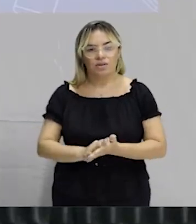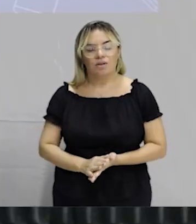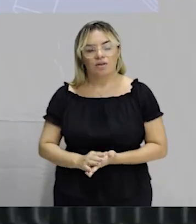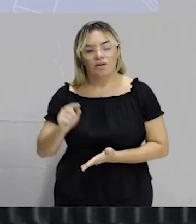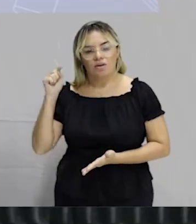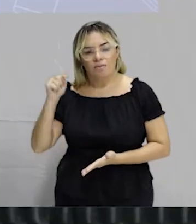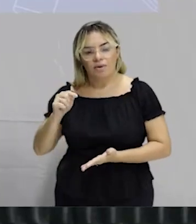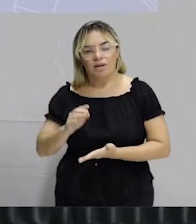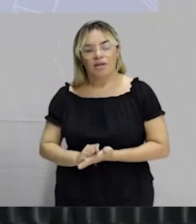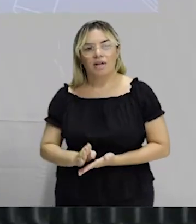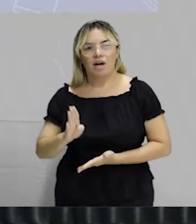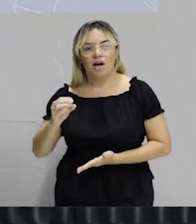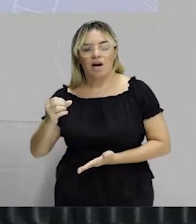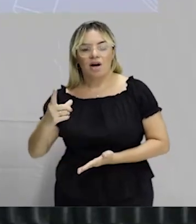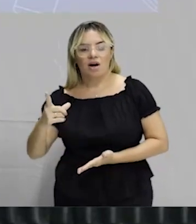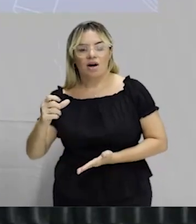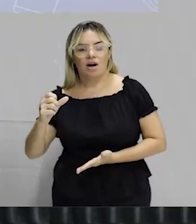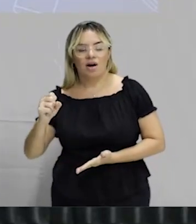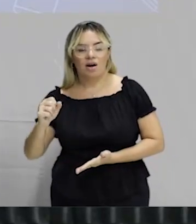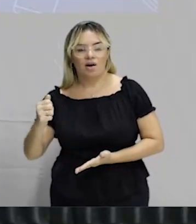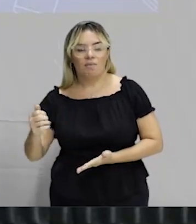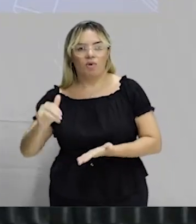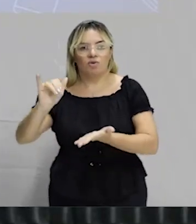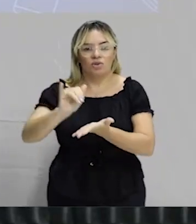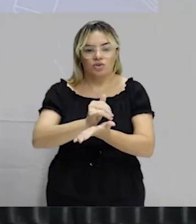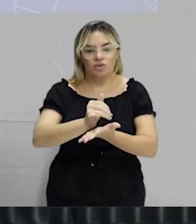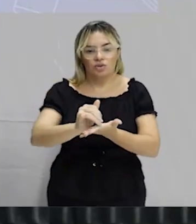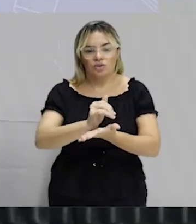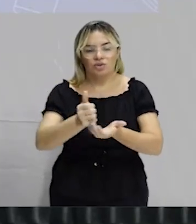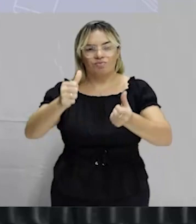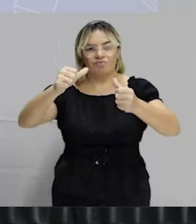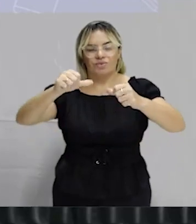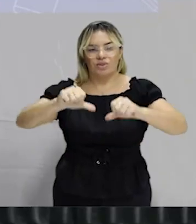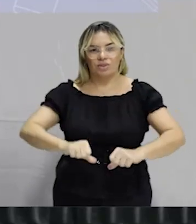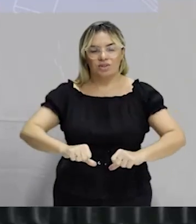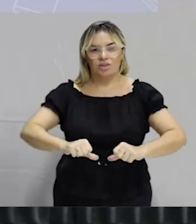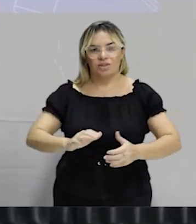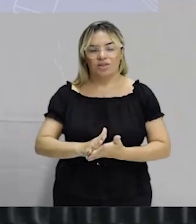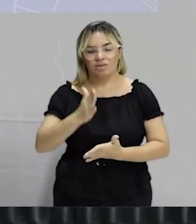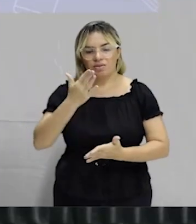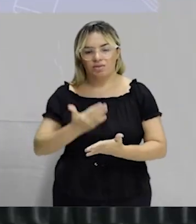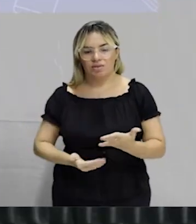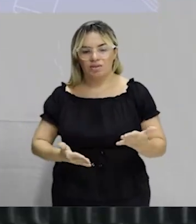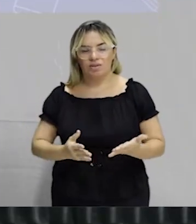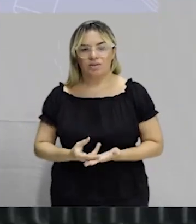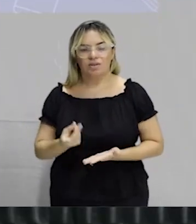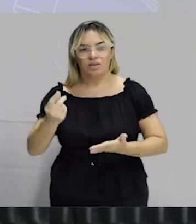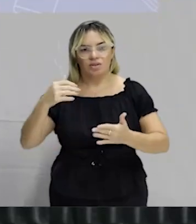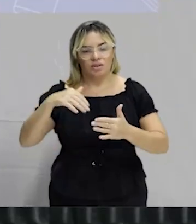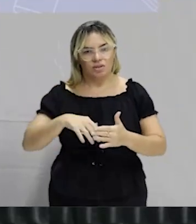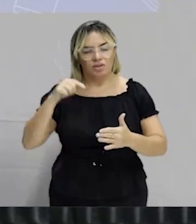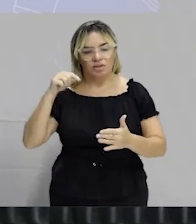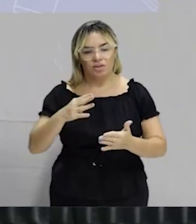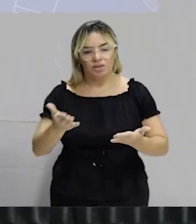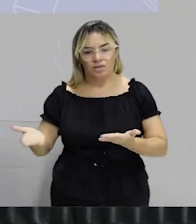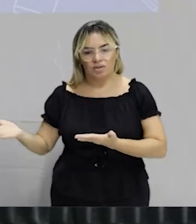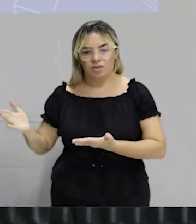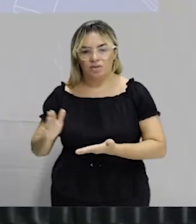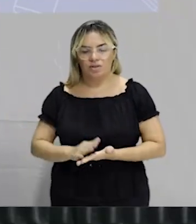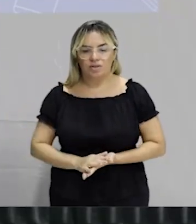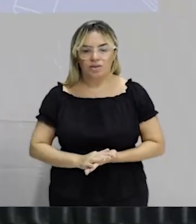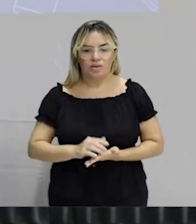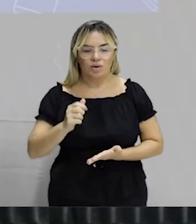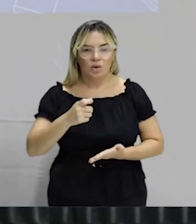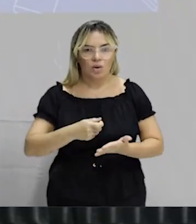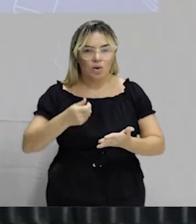falando. Na verdade, o fator mais importante ali em 29 foi justamente o quê? As ações